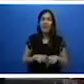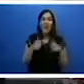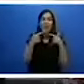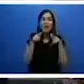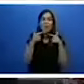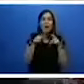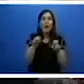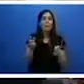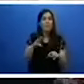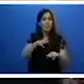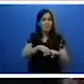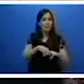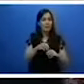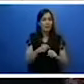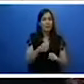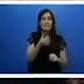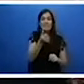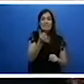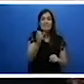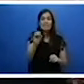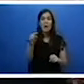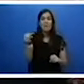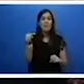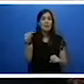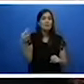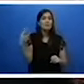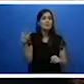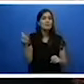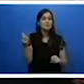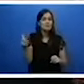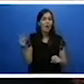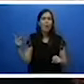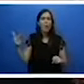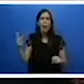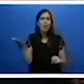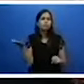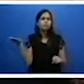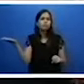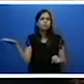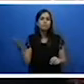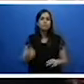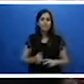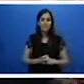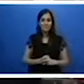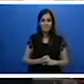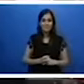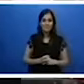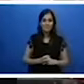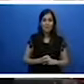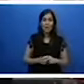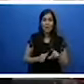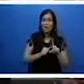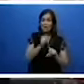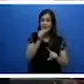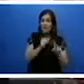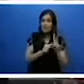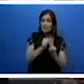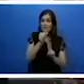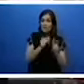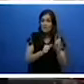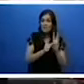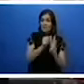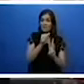linguagem matemática, 60 menos 36. Então, agora vamos armar o algoritmo. Unidade,